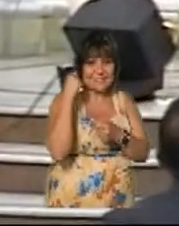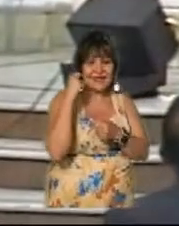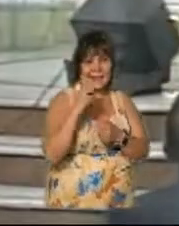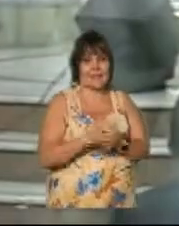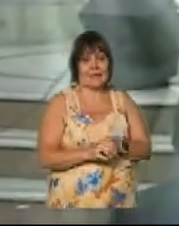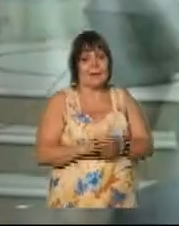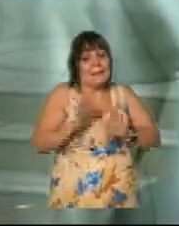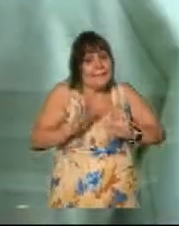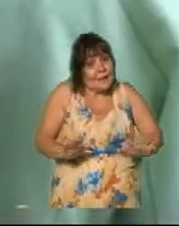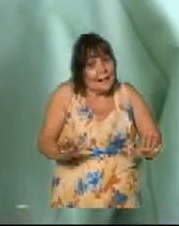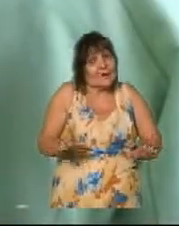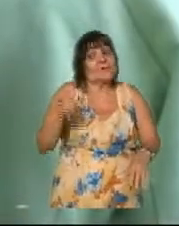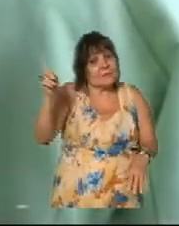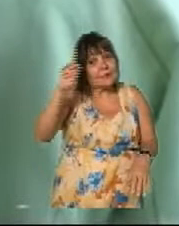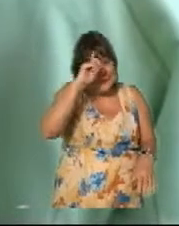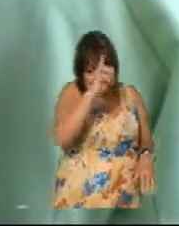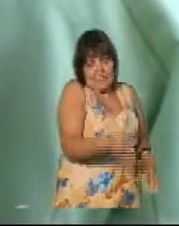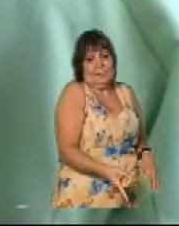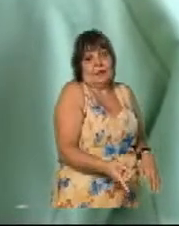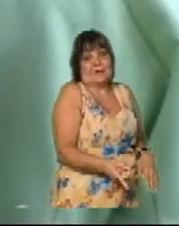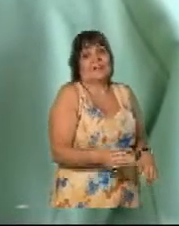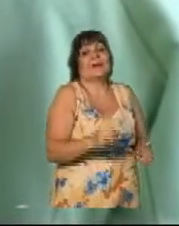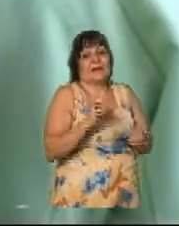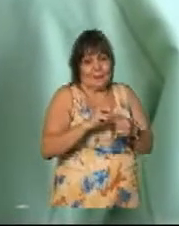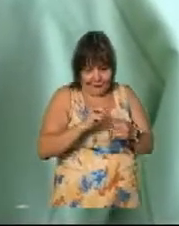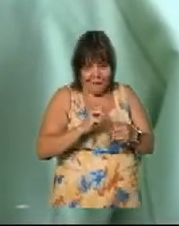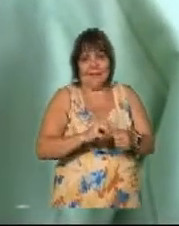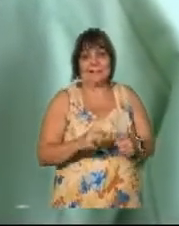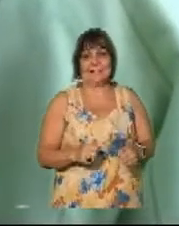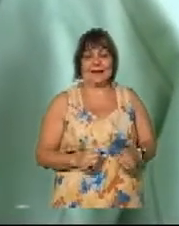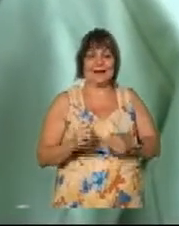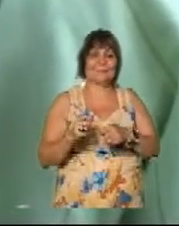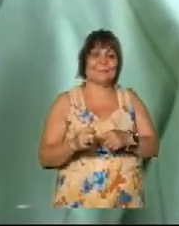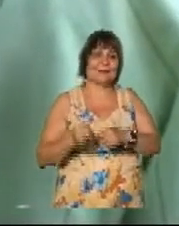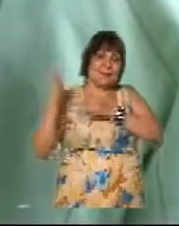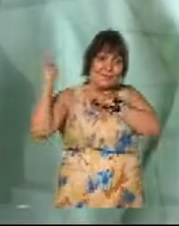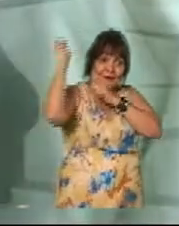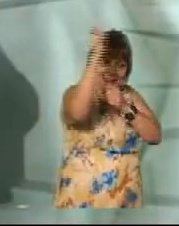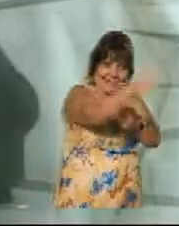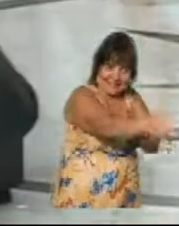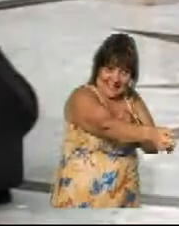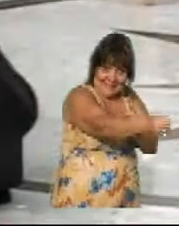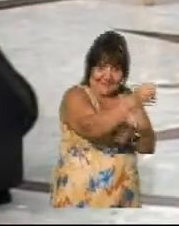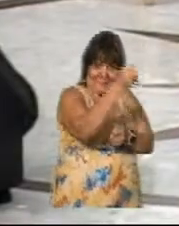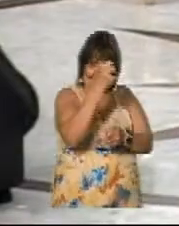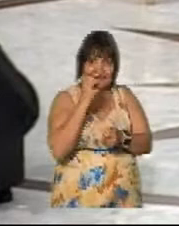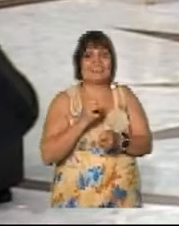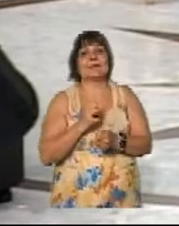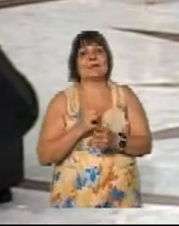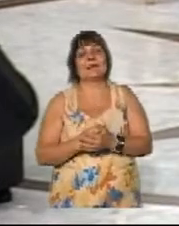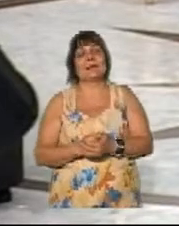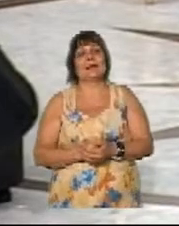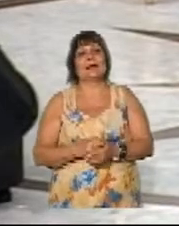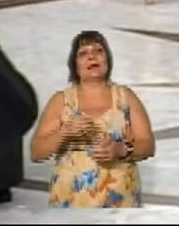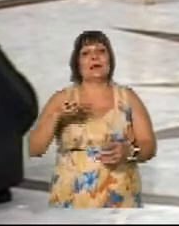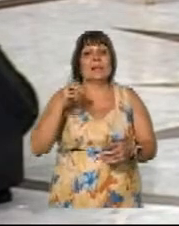sobre o que tu estás dizendo, meu amado, creia. O que Deus diz em sua palavra é luz, é vida.